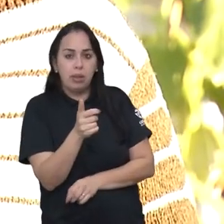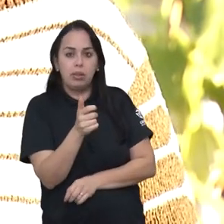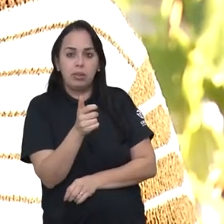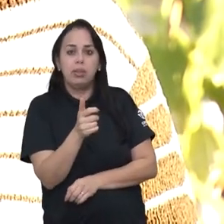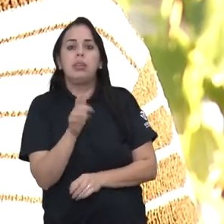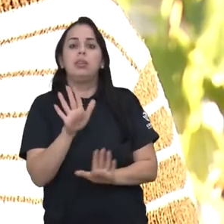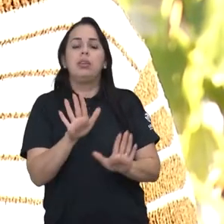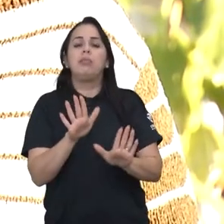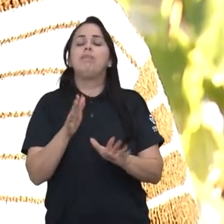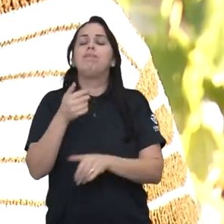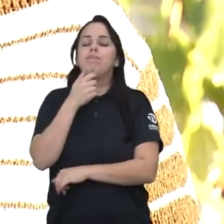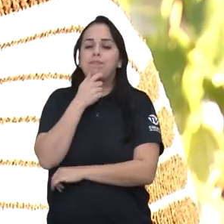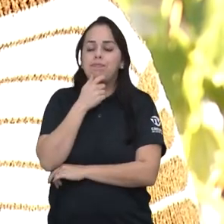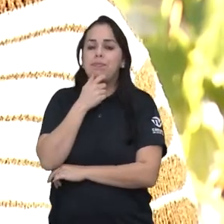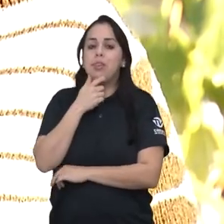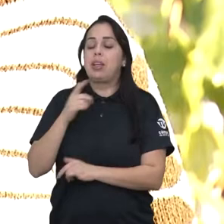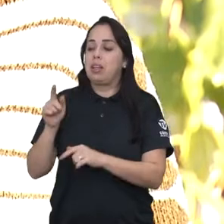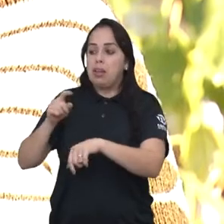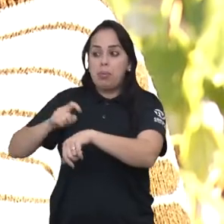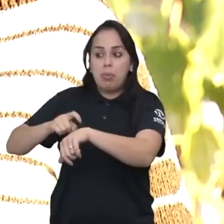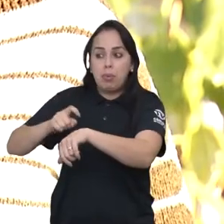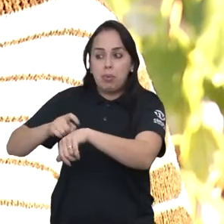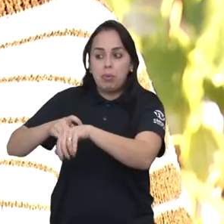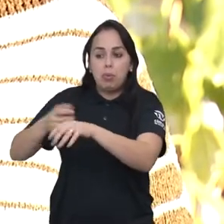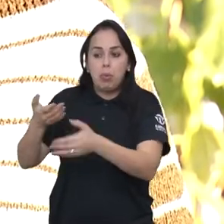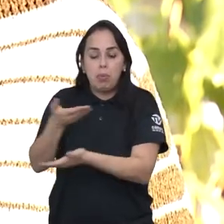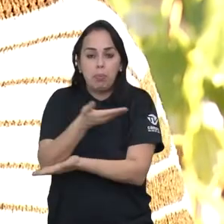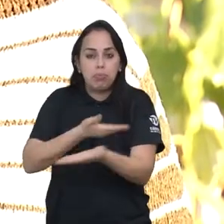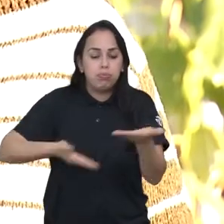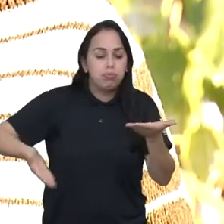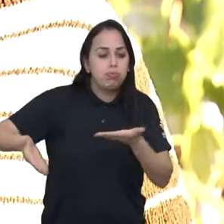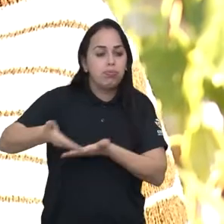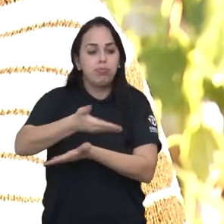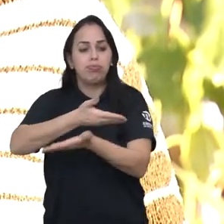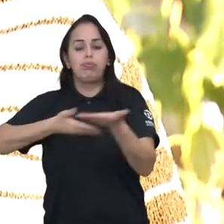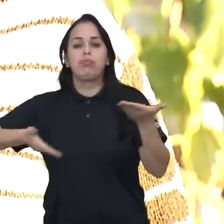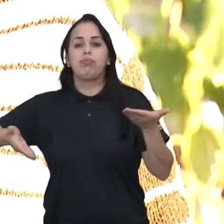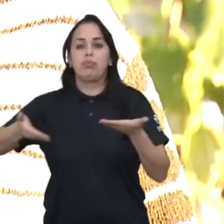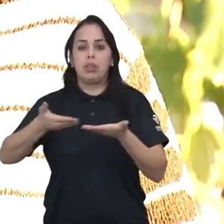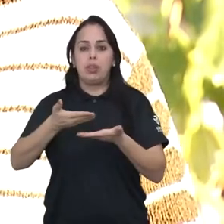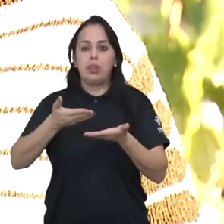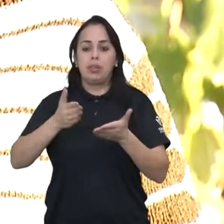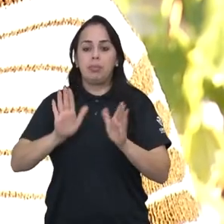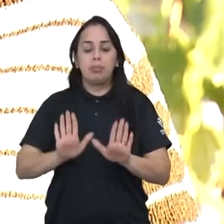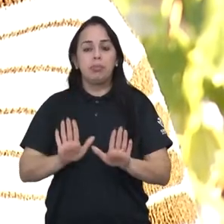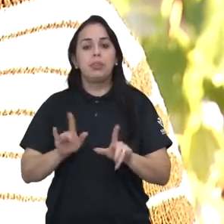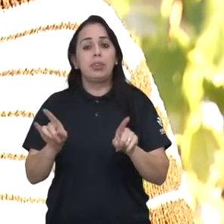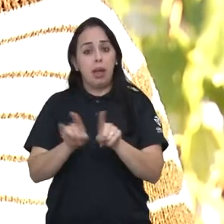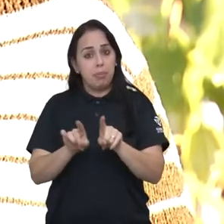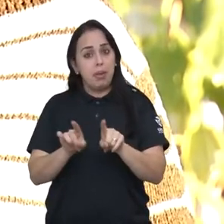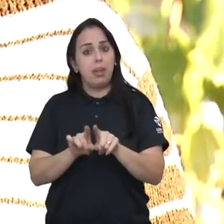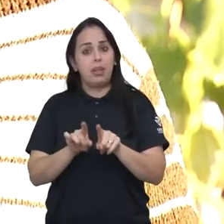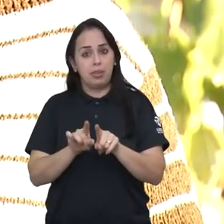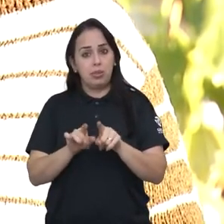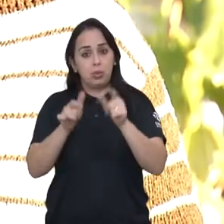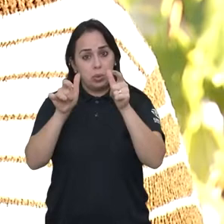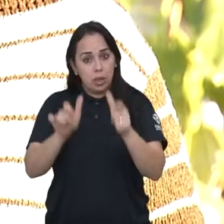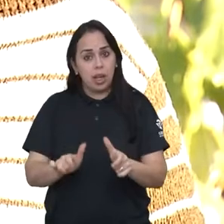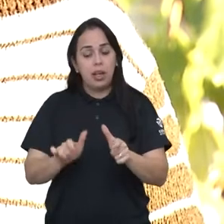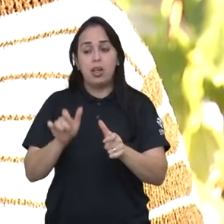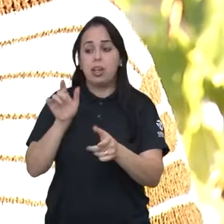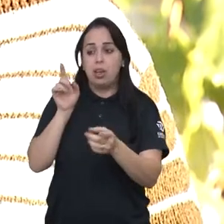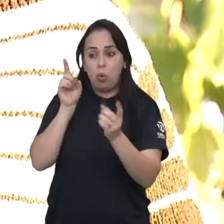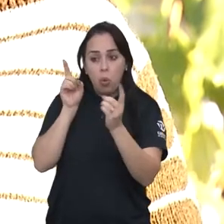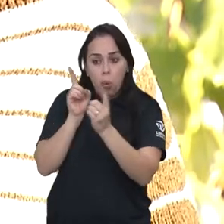naquele meu determinado momento né Desse convívio familiar mas espaços que possam criar né